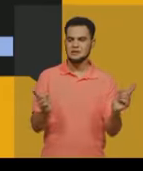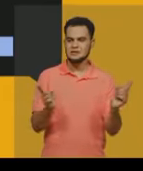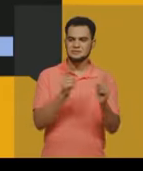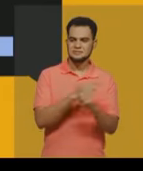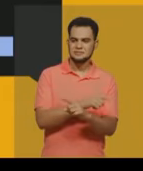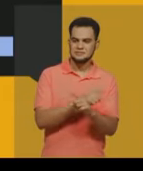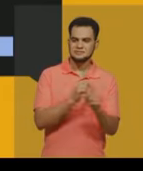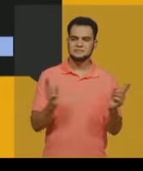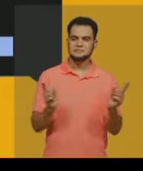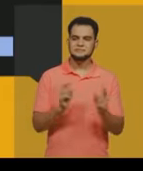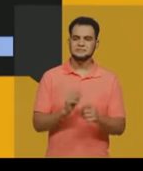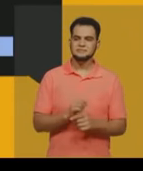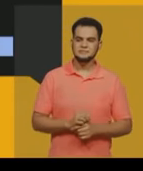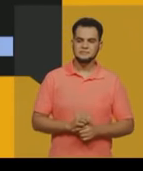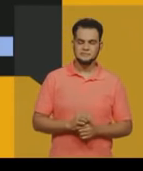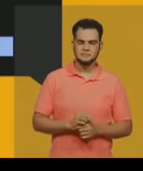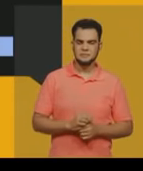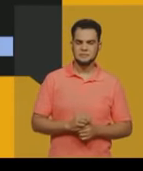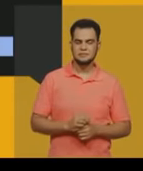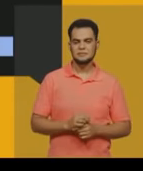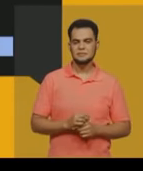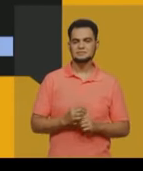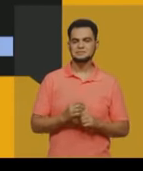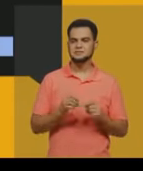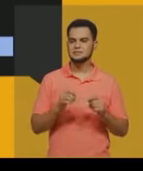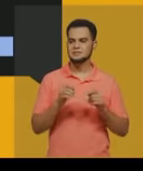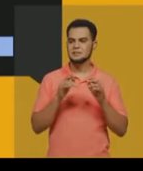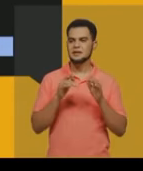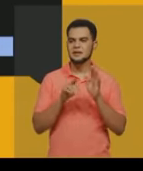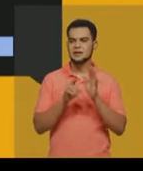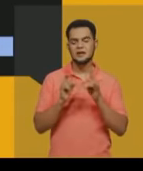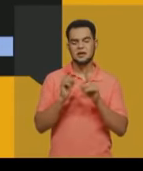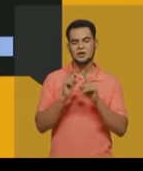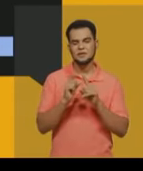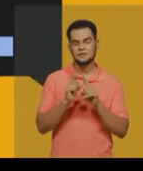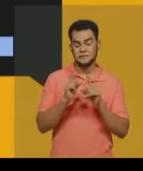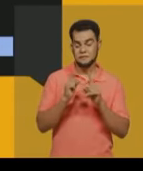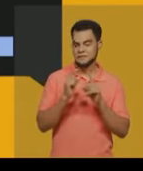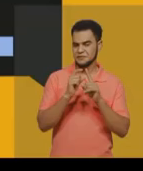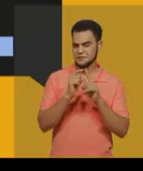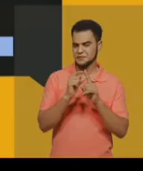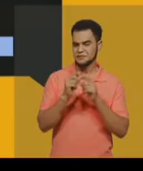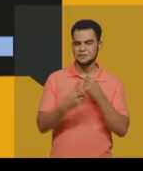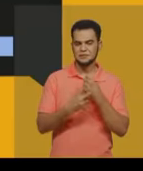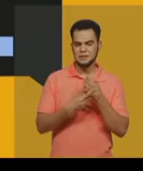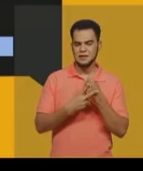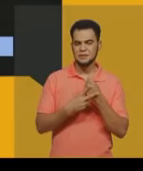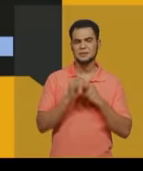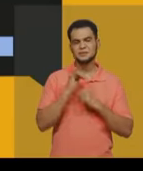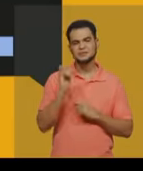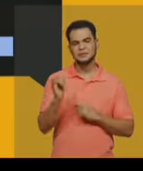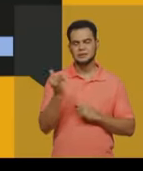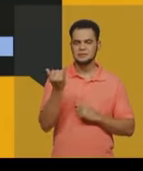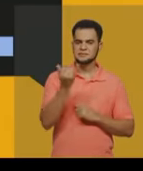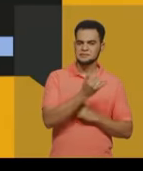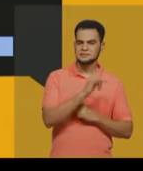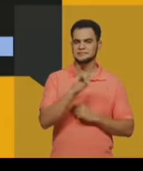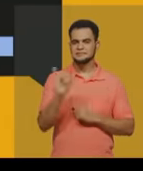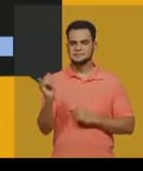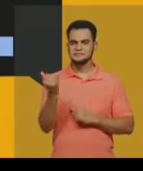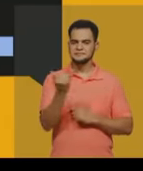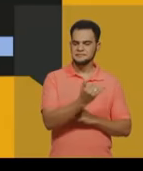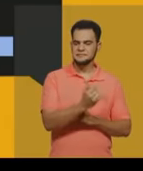né? Está usando o verbo disse, o velho, o outro respondeu, então um perguntando, um falando e o outro respondendo. Então, vamos lá. Said the little